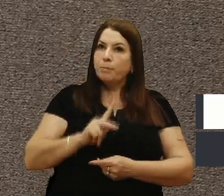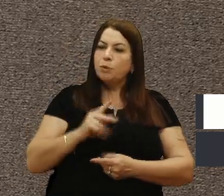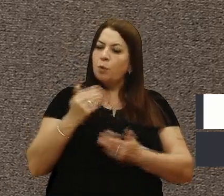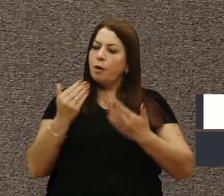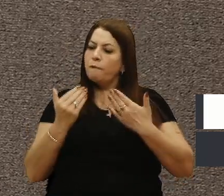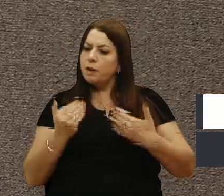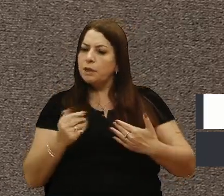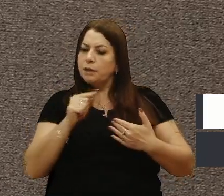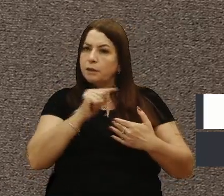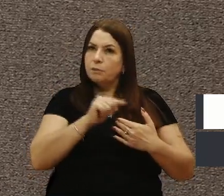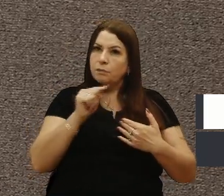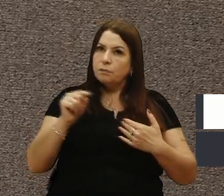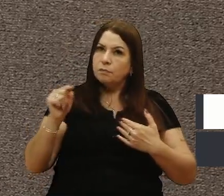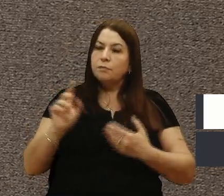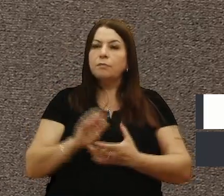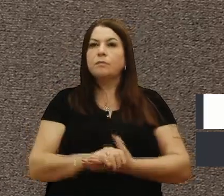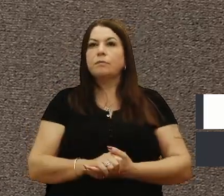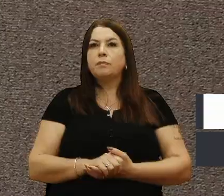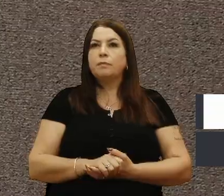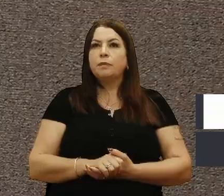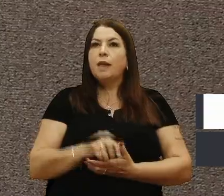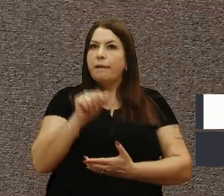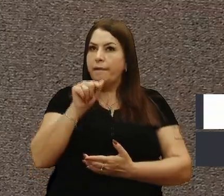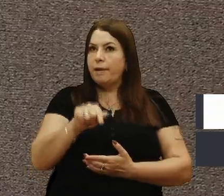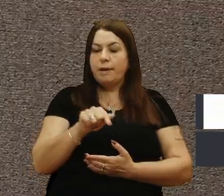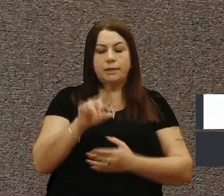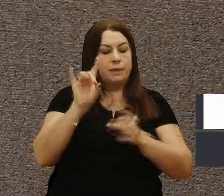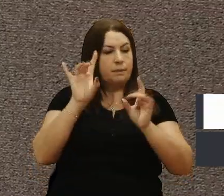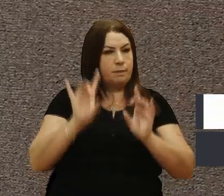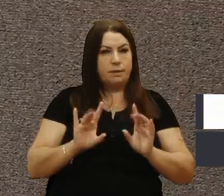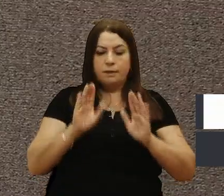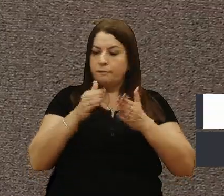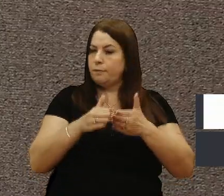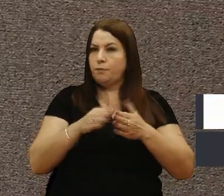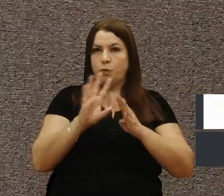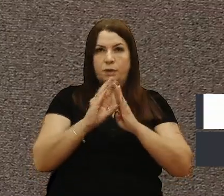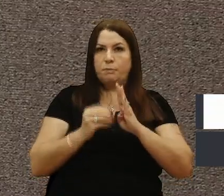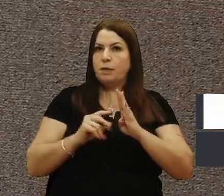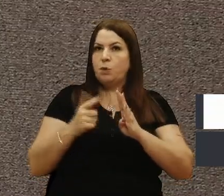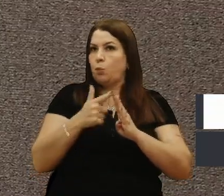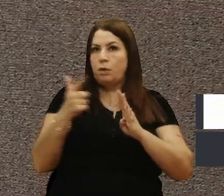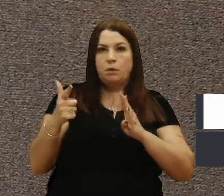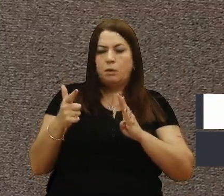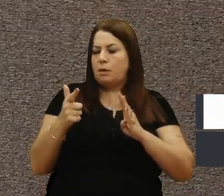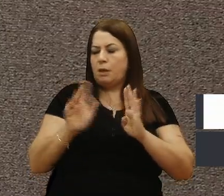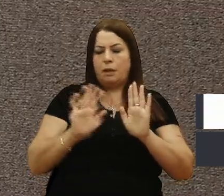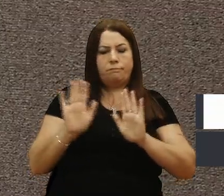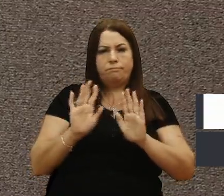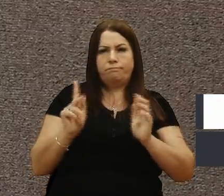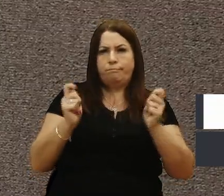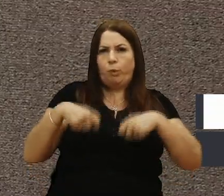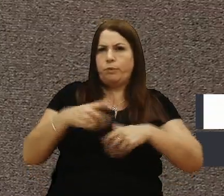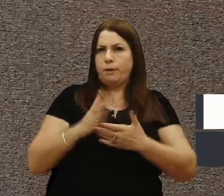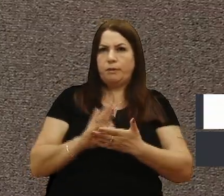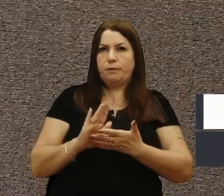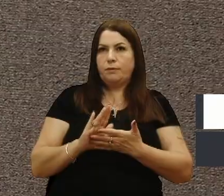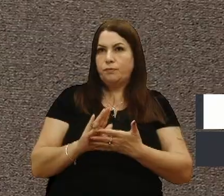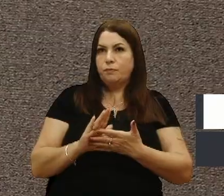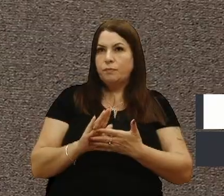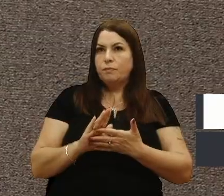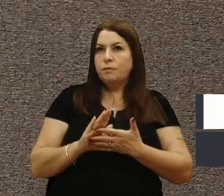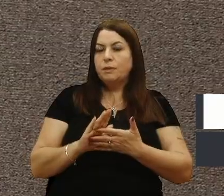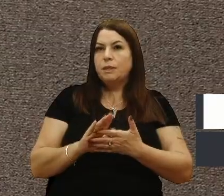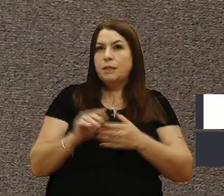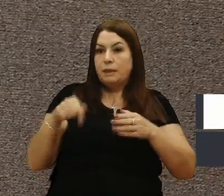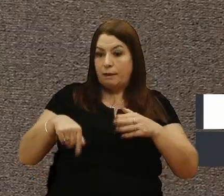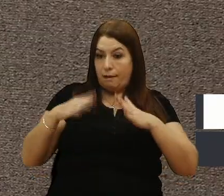avalia situação por situação. Agora, essa em específico do SAMAI é uma situação que não tem a menor possibilidade de quem